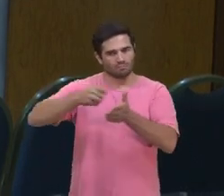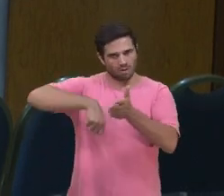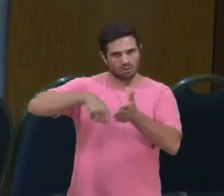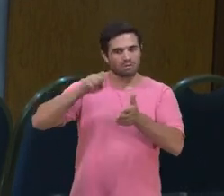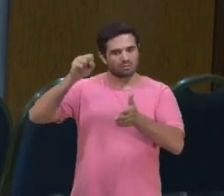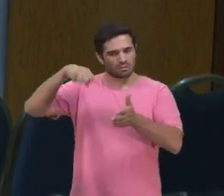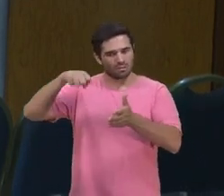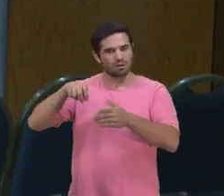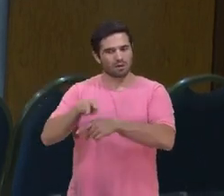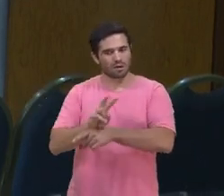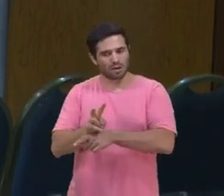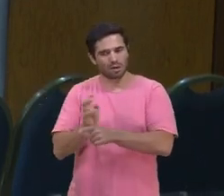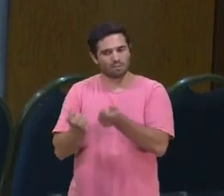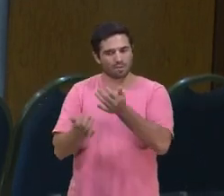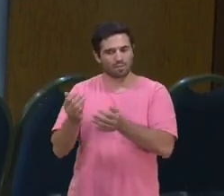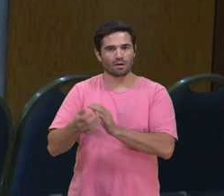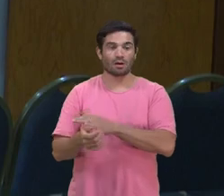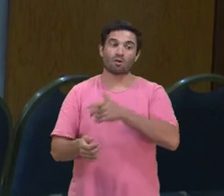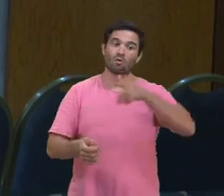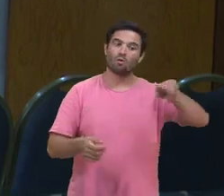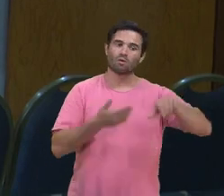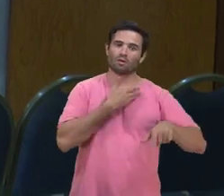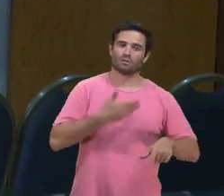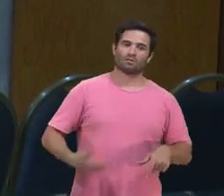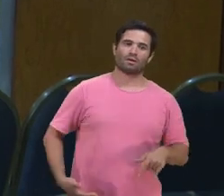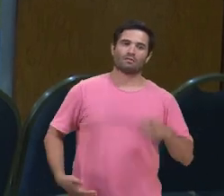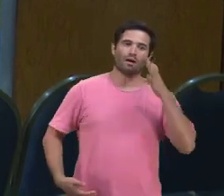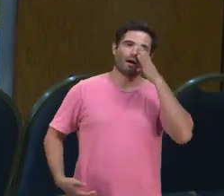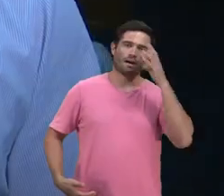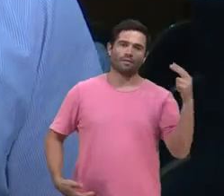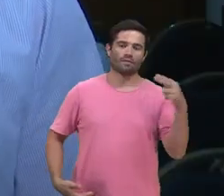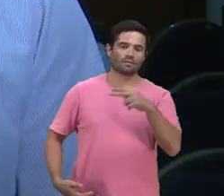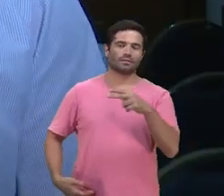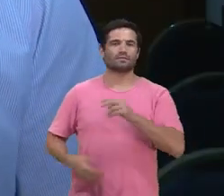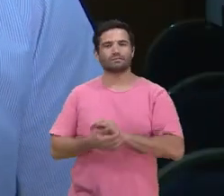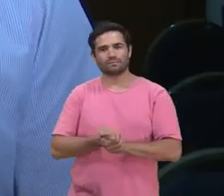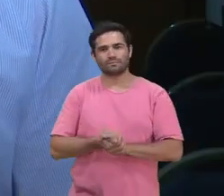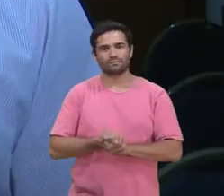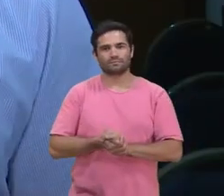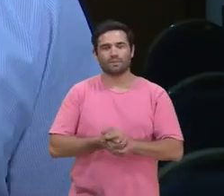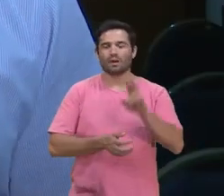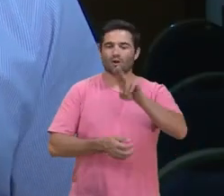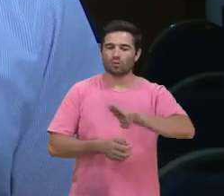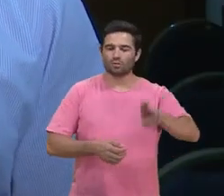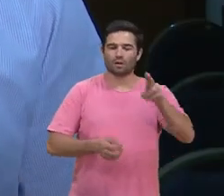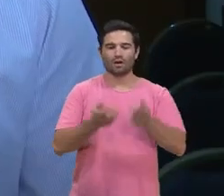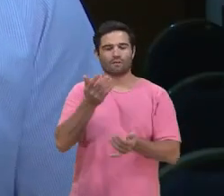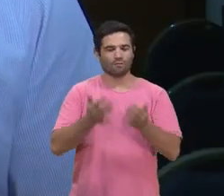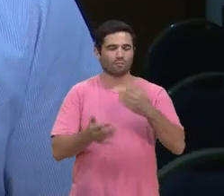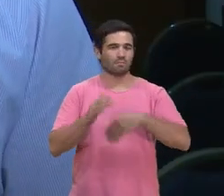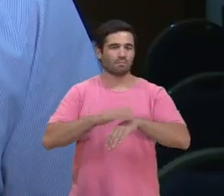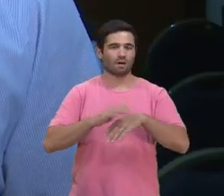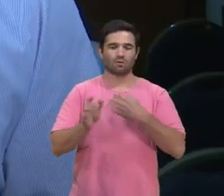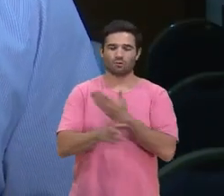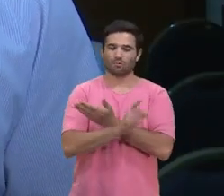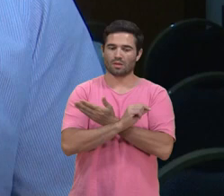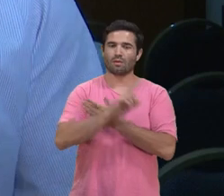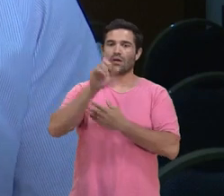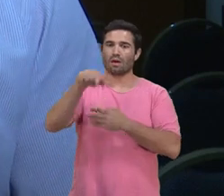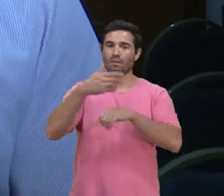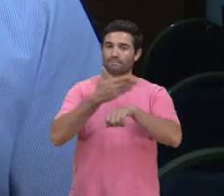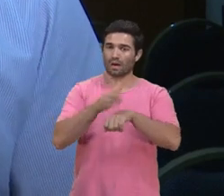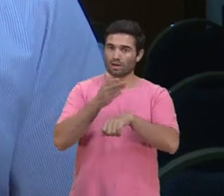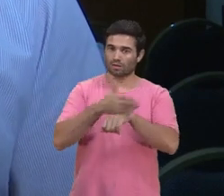autorização para queima controlada, e o outro é o Estado, que analisa esses processos. A utilização do fogo na propriedade rural, em especial no Pantanal, é